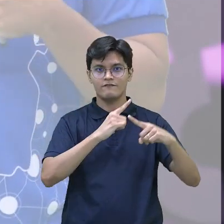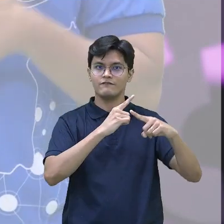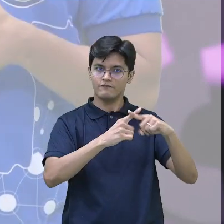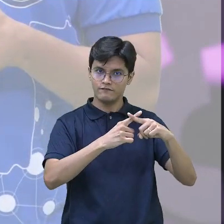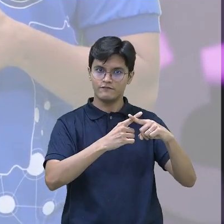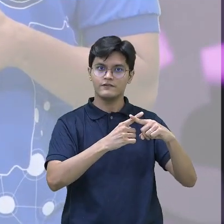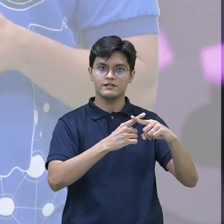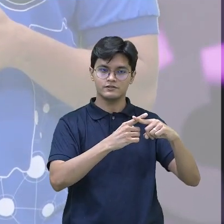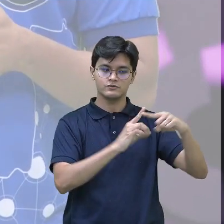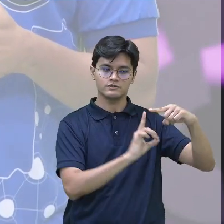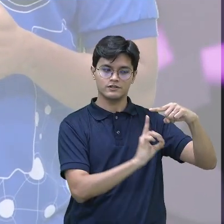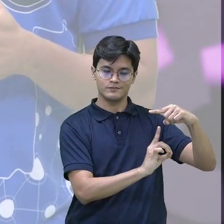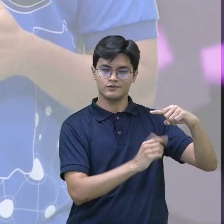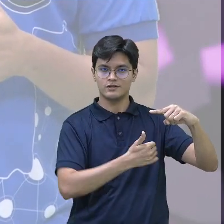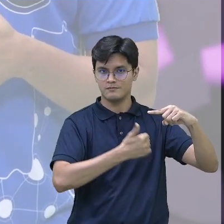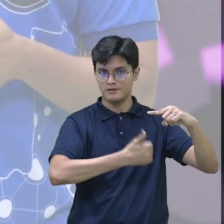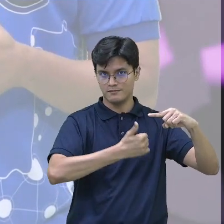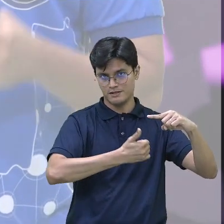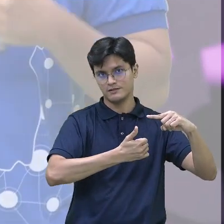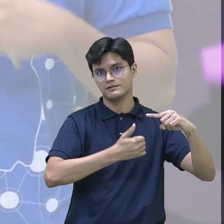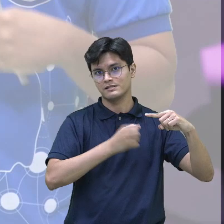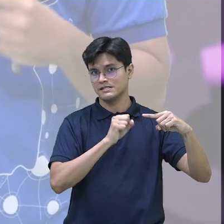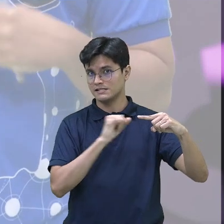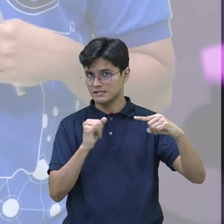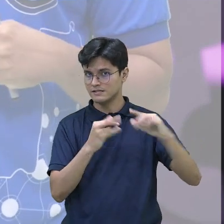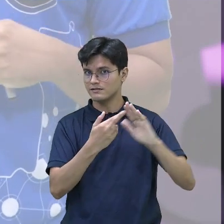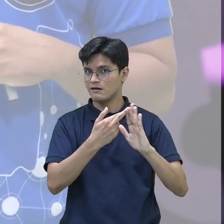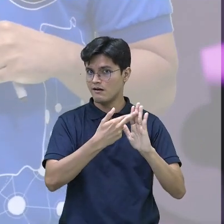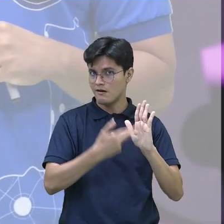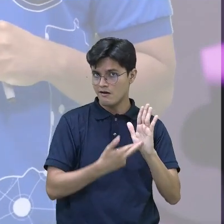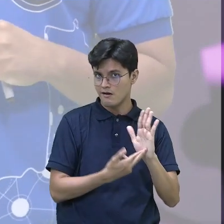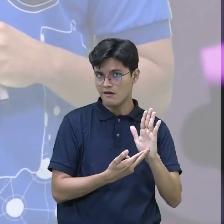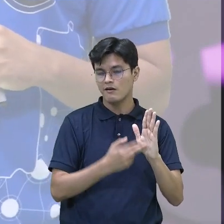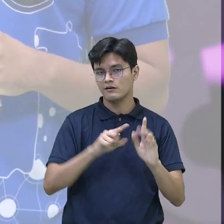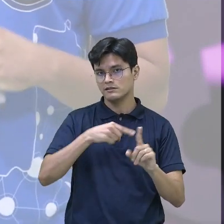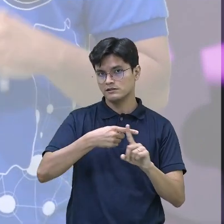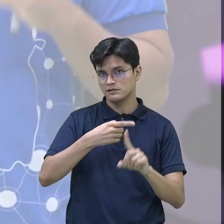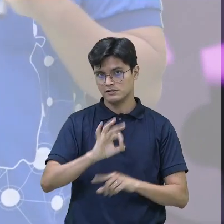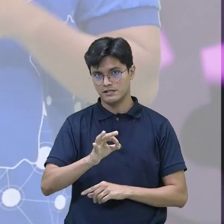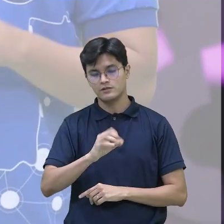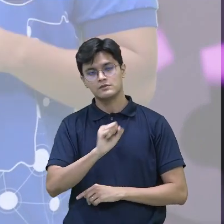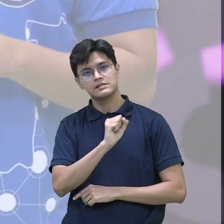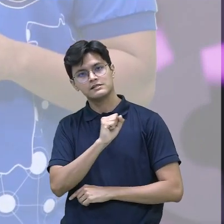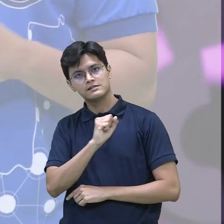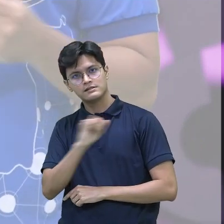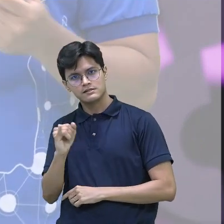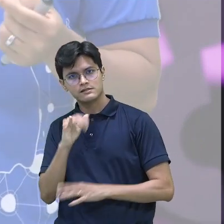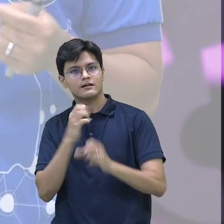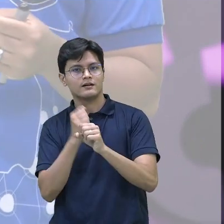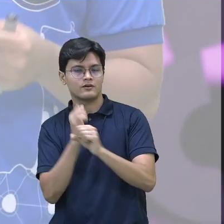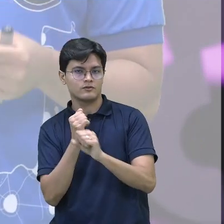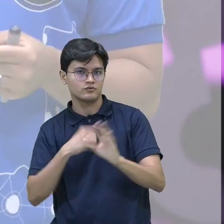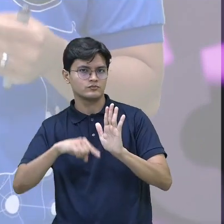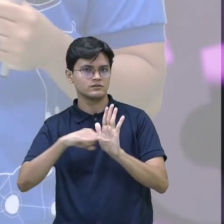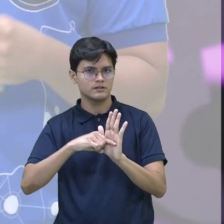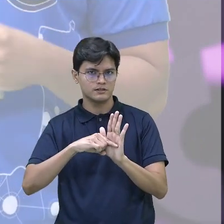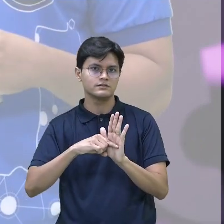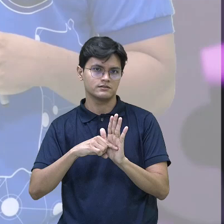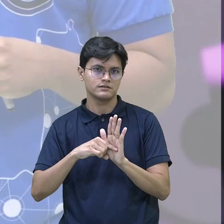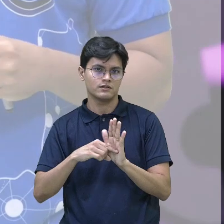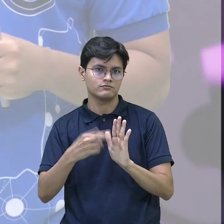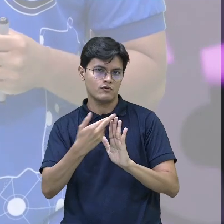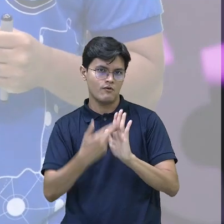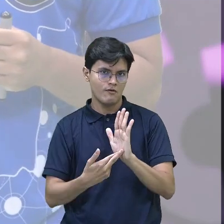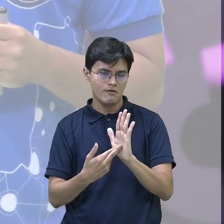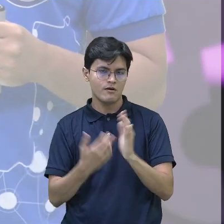primeira. Essa quando a regra é adição. Quando a regra é subtração, é bem parecida, só que eu vou trocar o sinal de mais